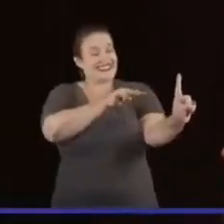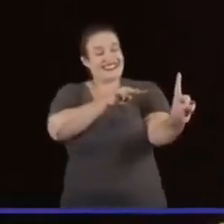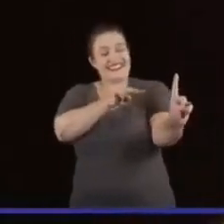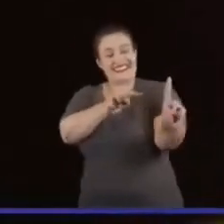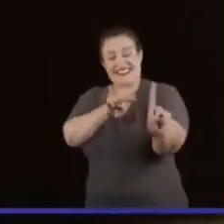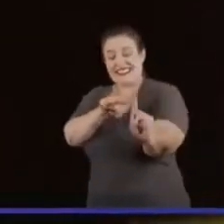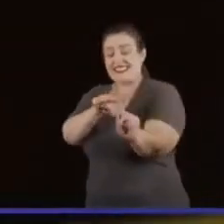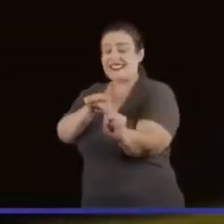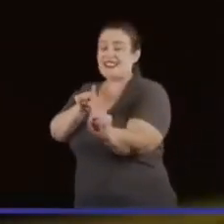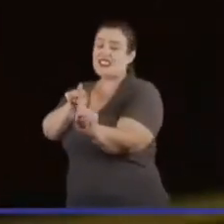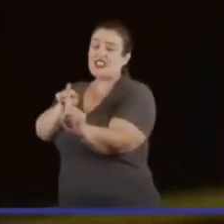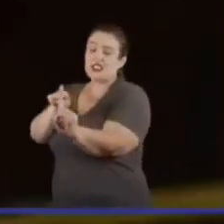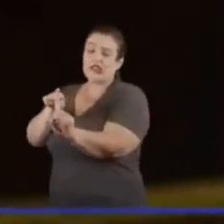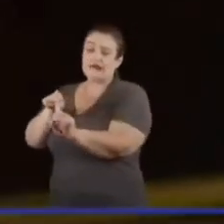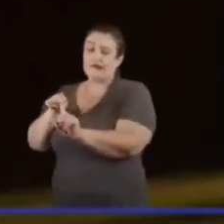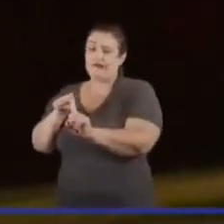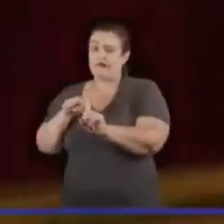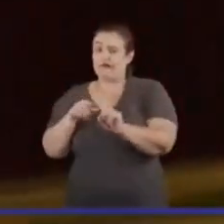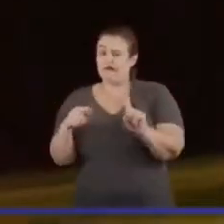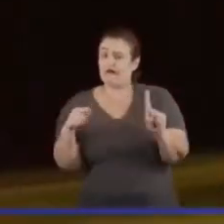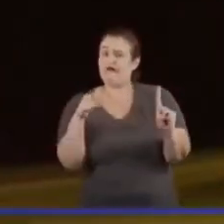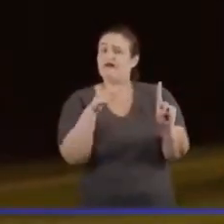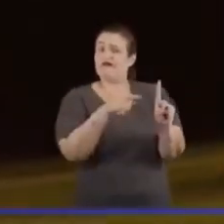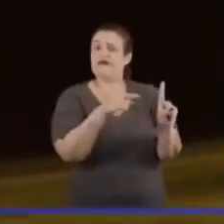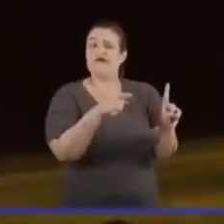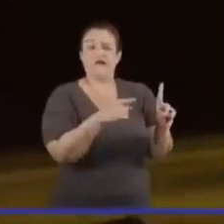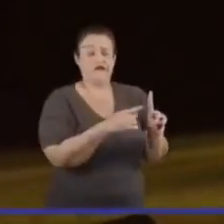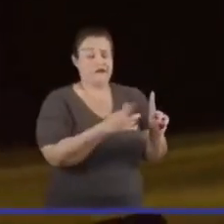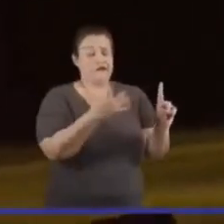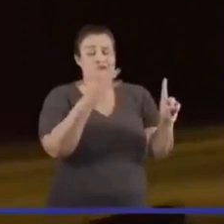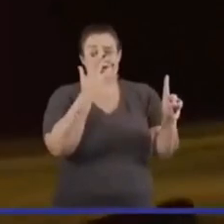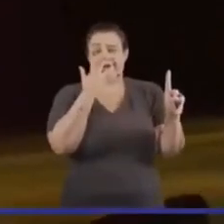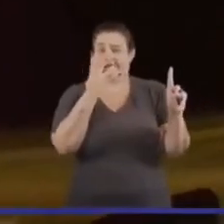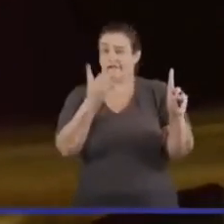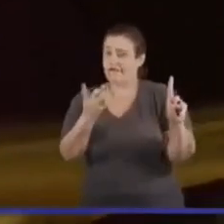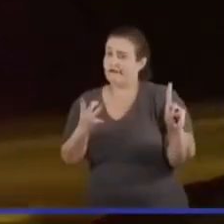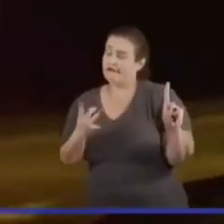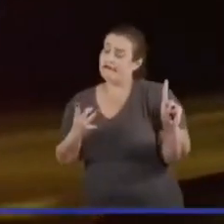seguindo. Mas mesmo assim,